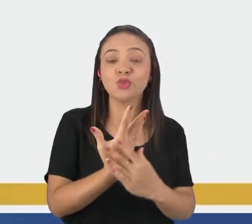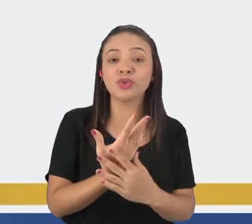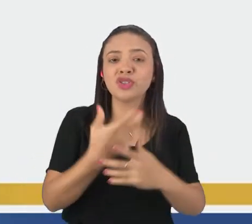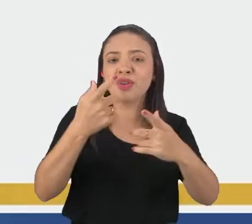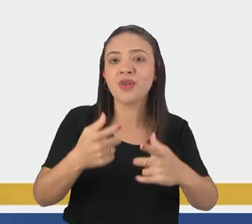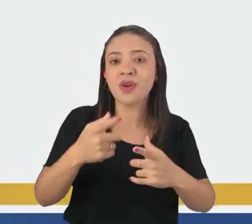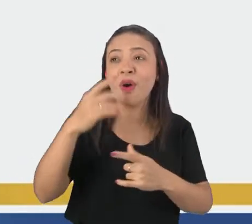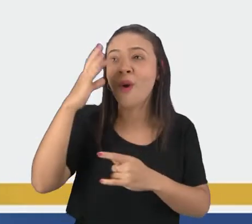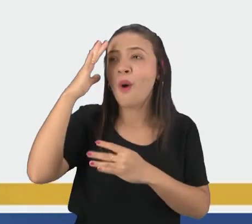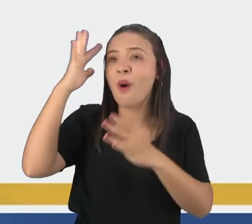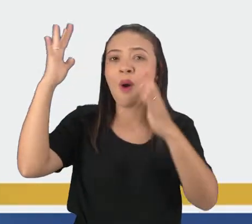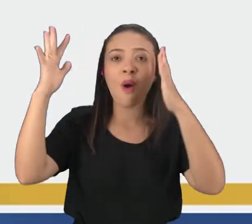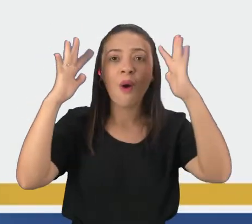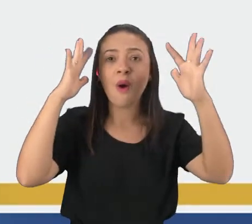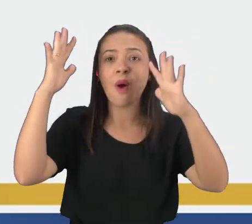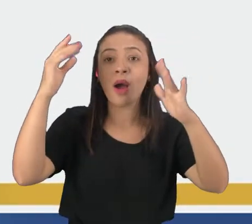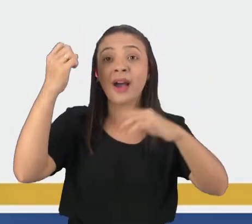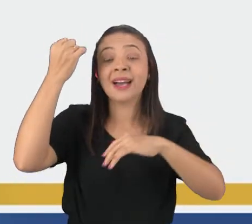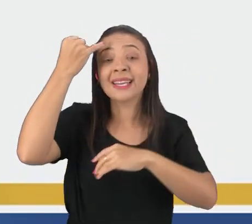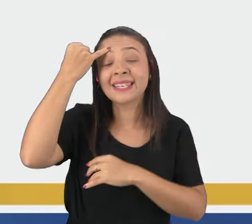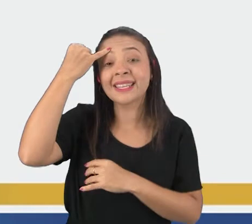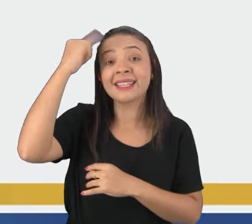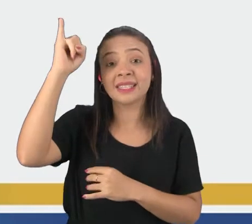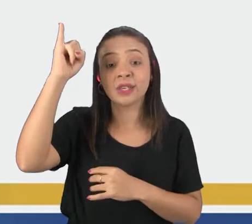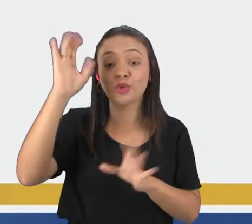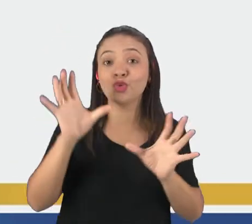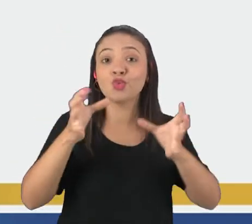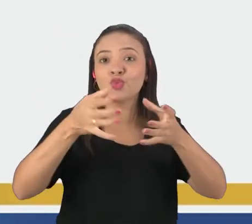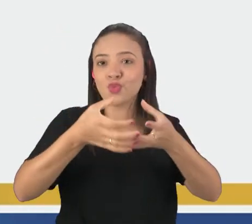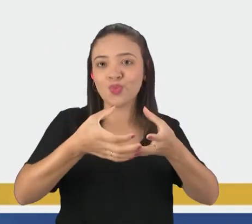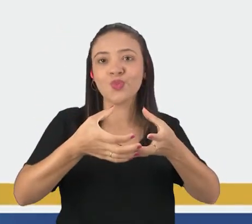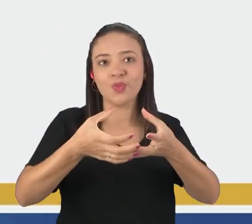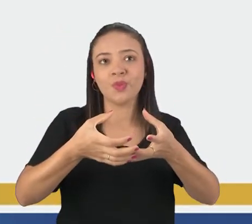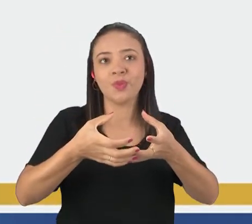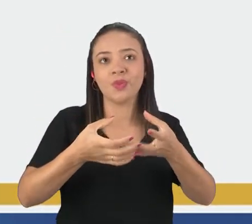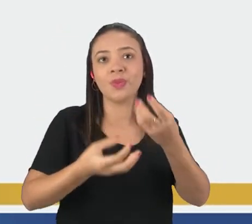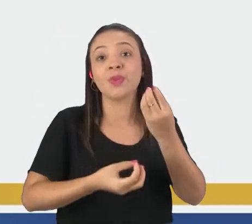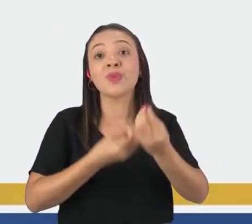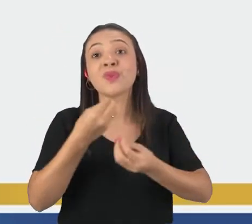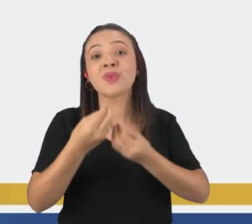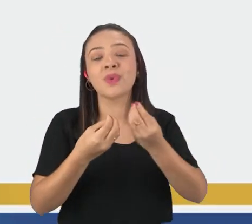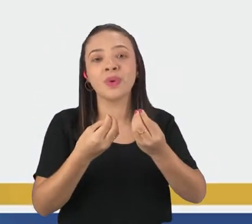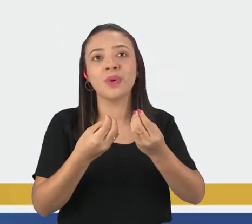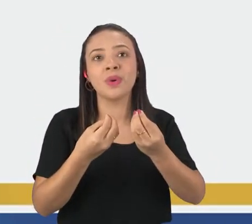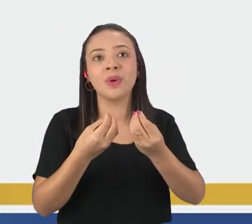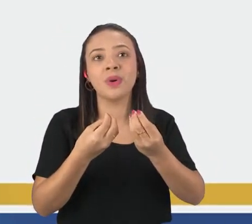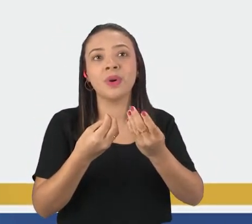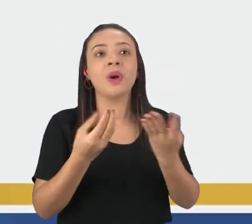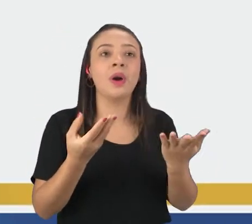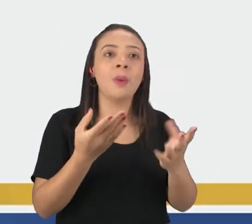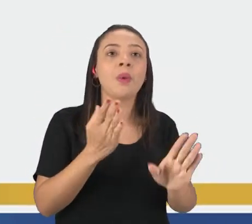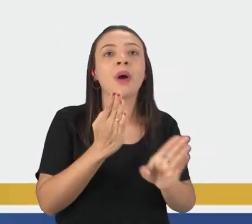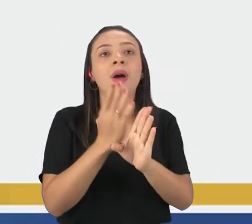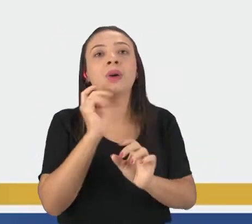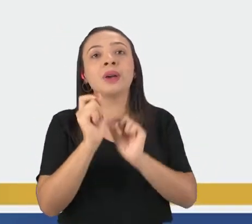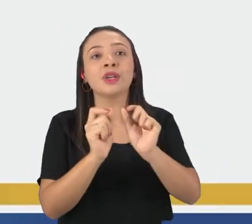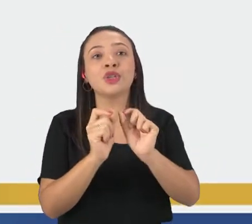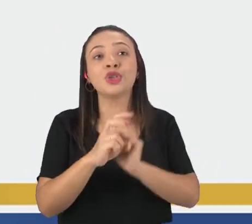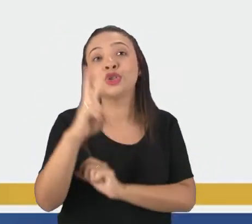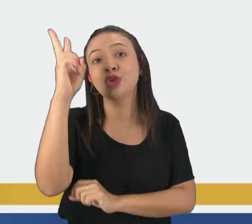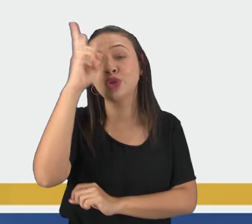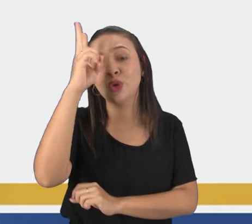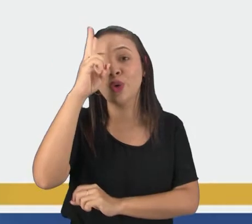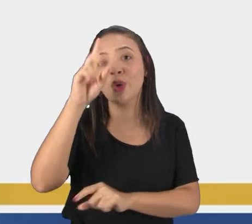imaginação coletiva de um grupo de pessoas ou de um povo. Por meio dessas histórias,